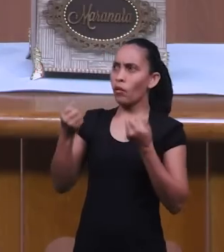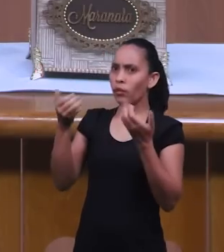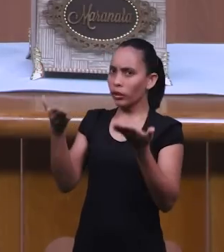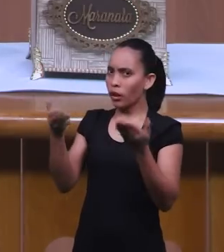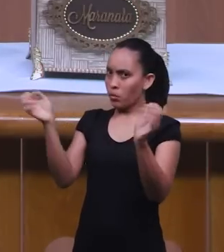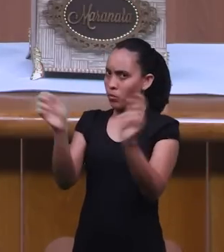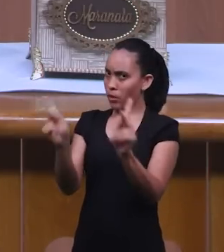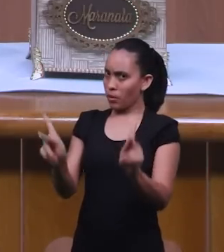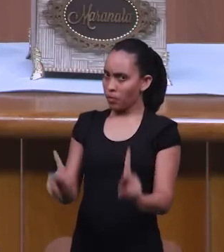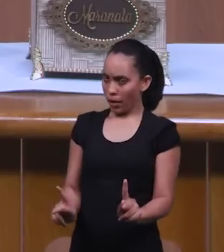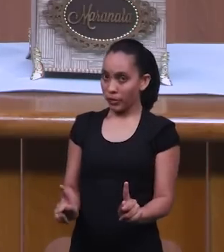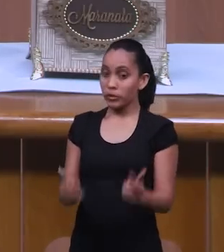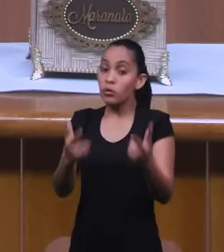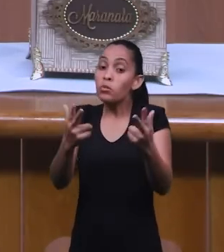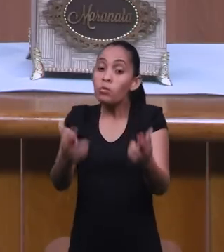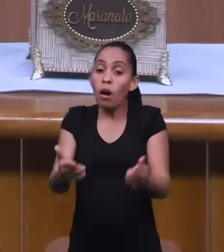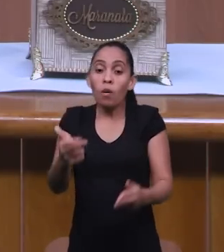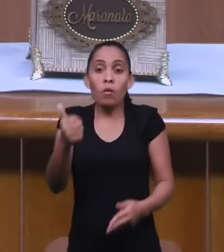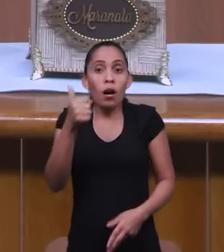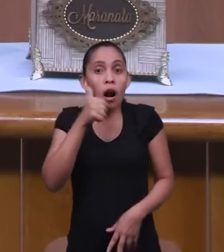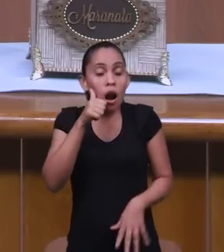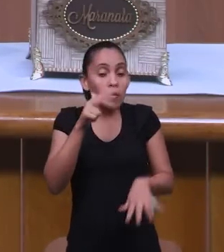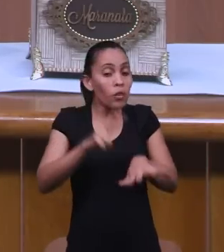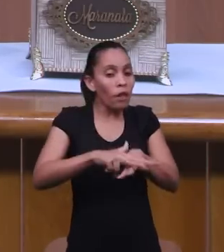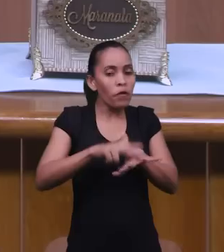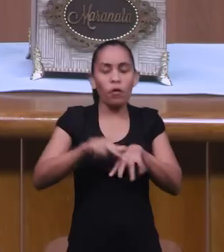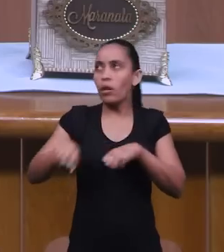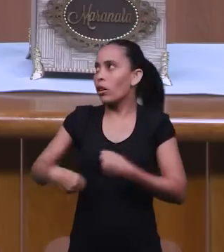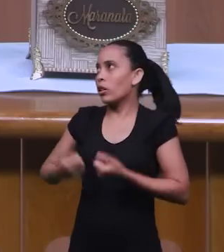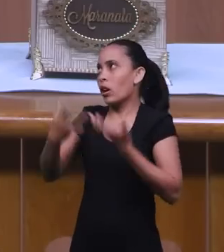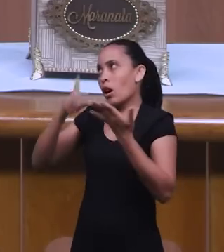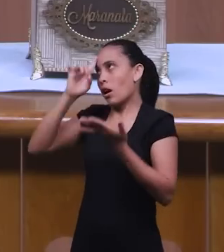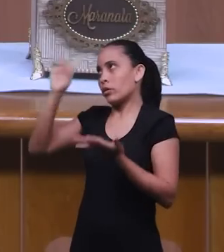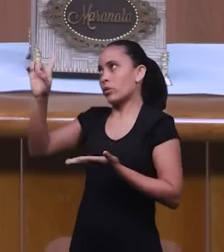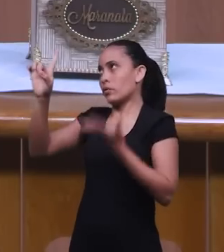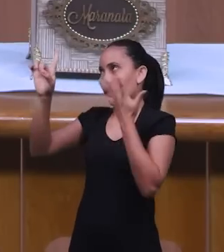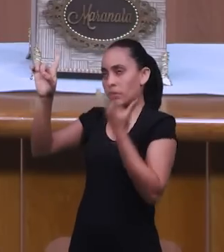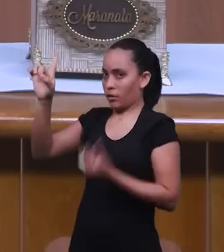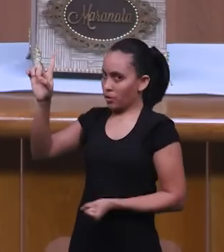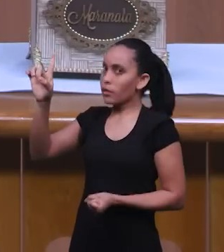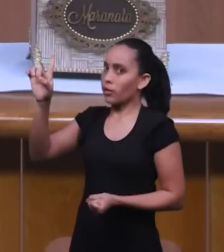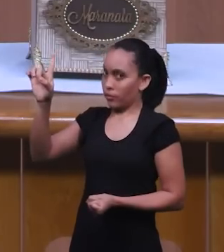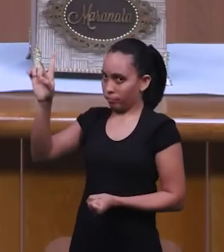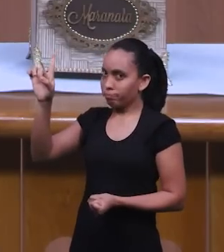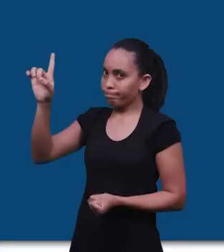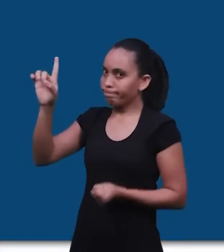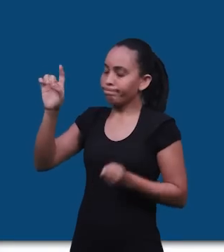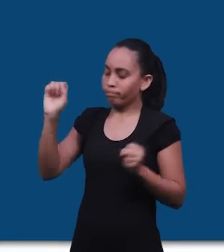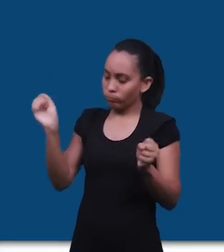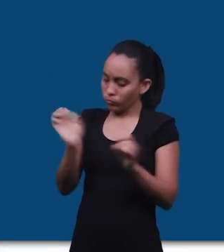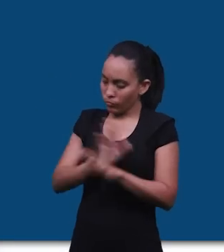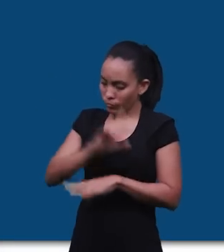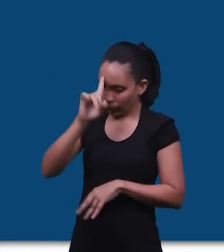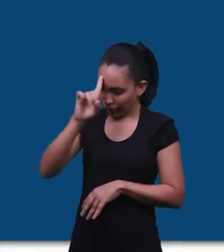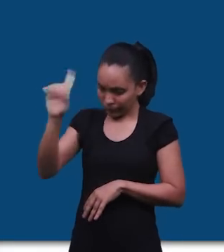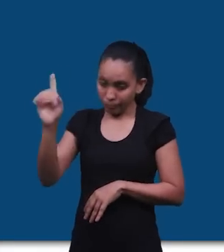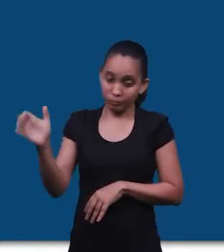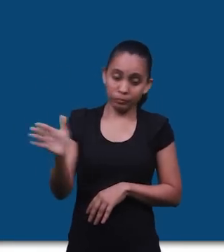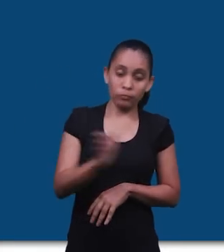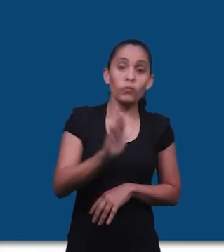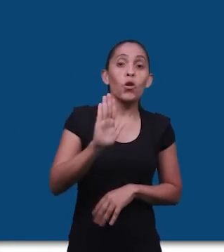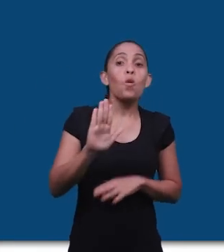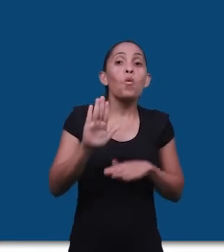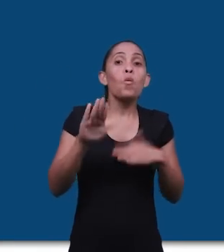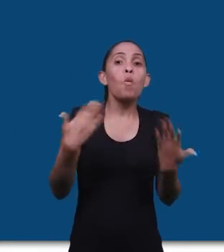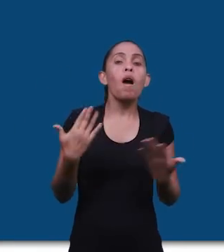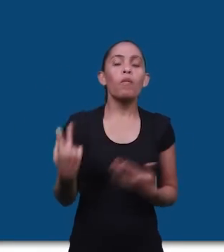como a viúva pobre. Eu entrego a minha oferta a Deus, ela será aceita pelo Senhor. Glória a Jesus. Qual o valor a